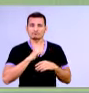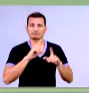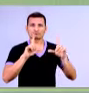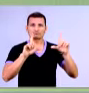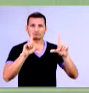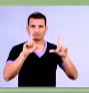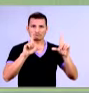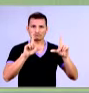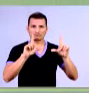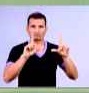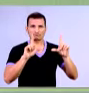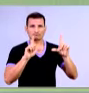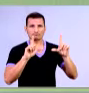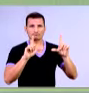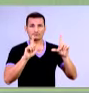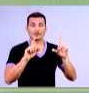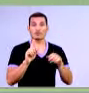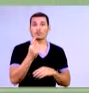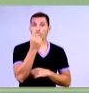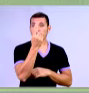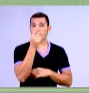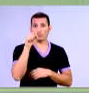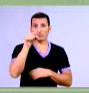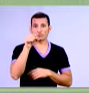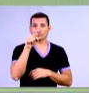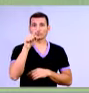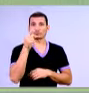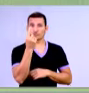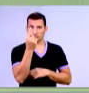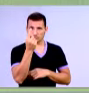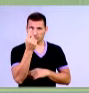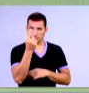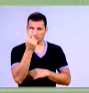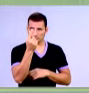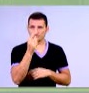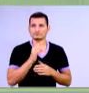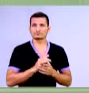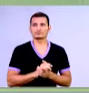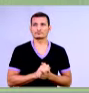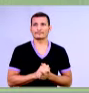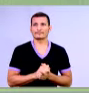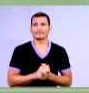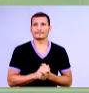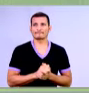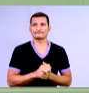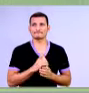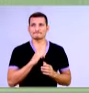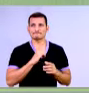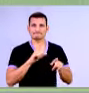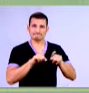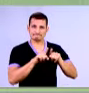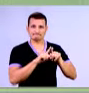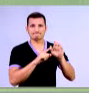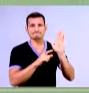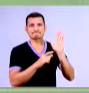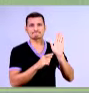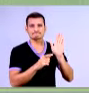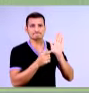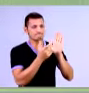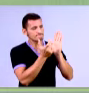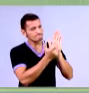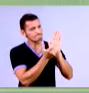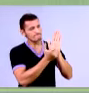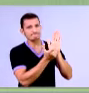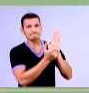versão 1.1, então uma das primeiras versões do Apple II, né? Nós temos aqui também uma listagem de diretórios, aí já aberto aqui